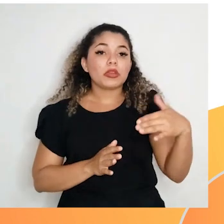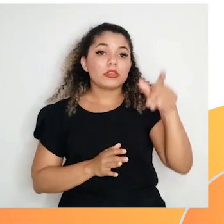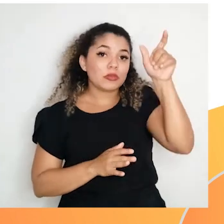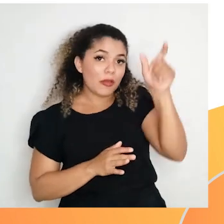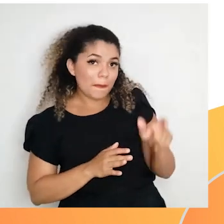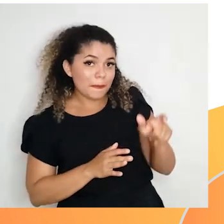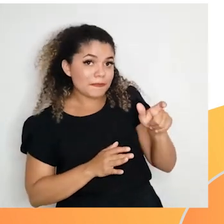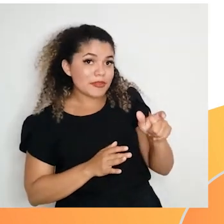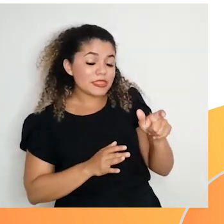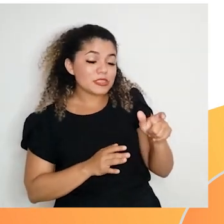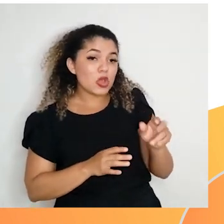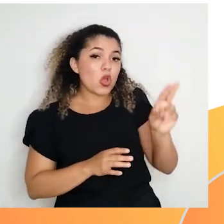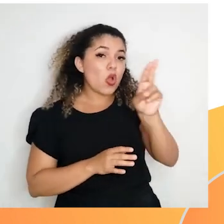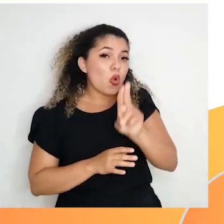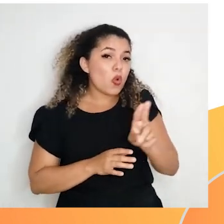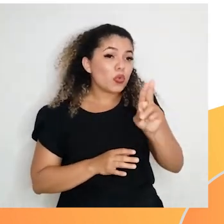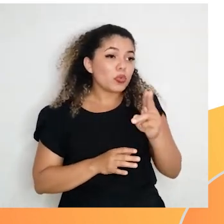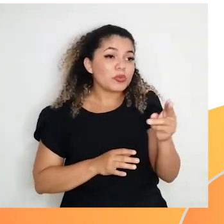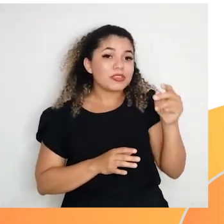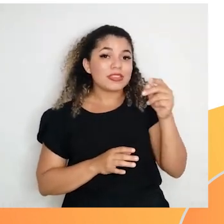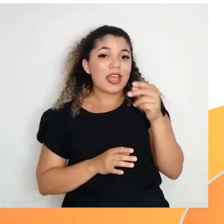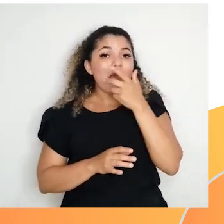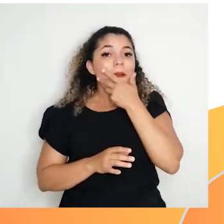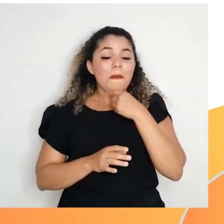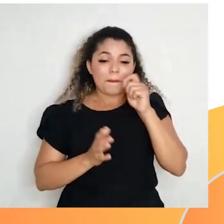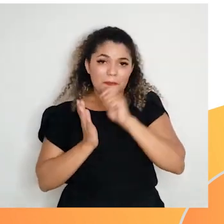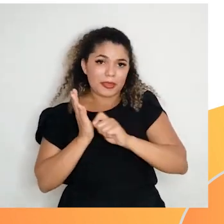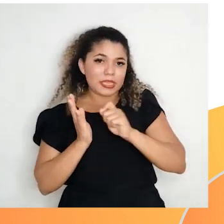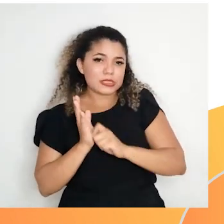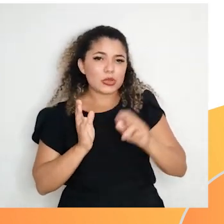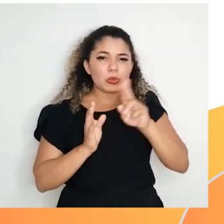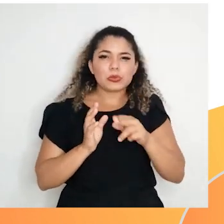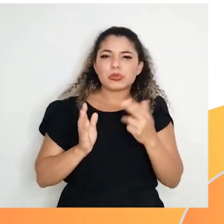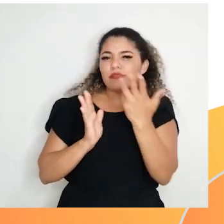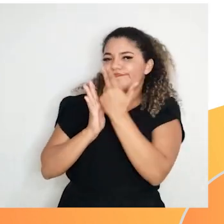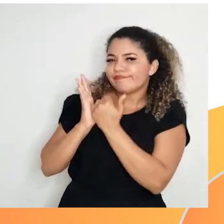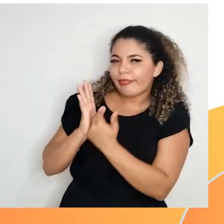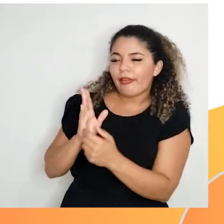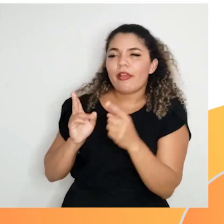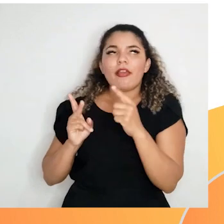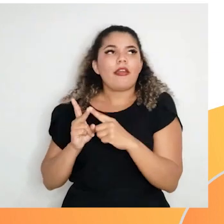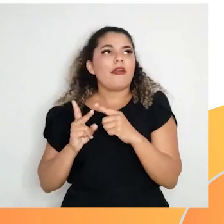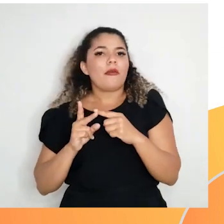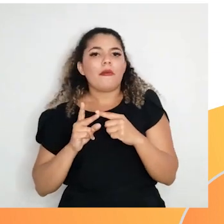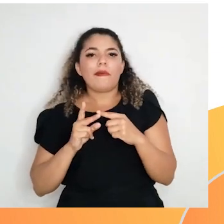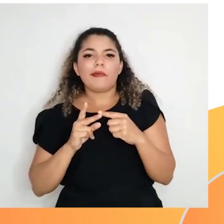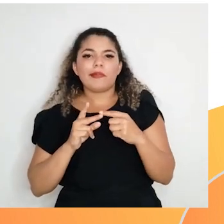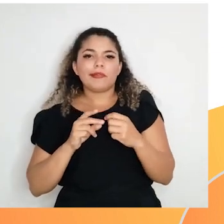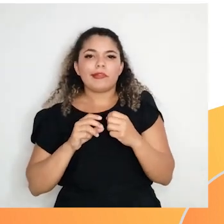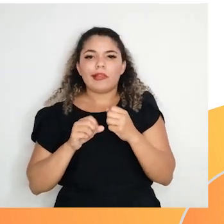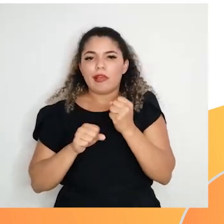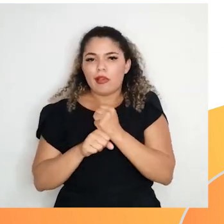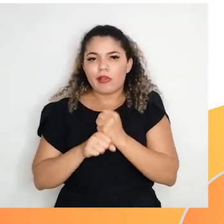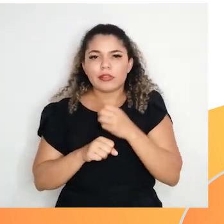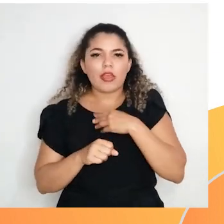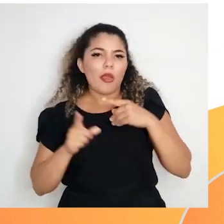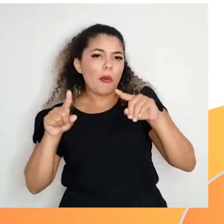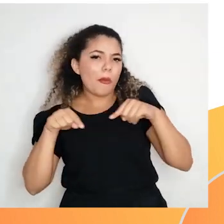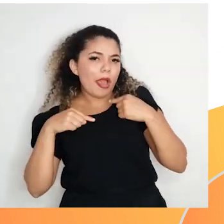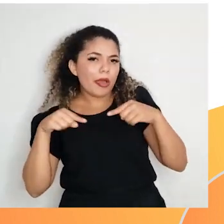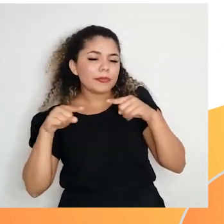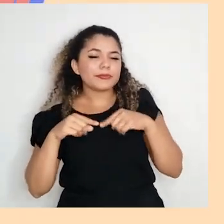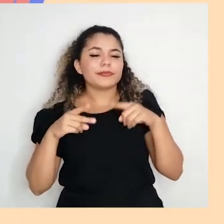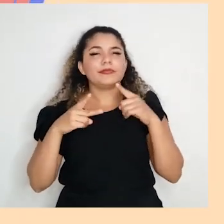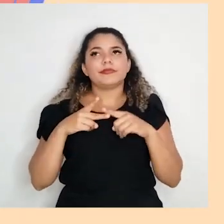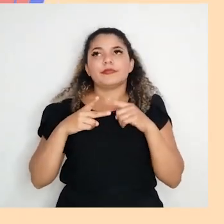autor ele se vale de uma outra obra, uma imagem, uma escultura, uma